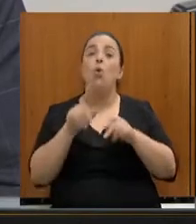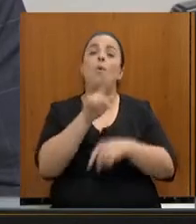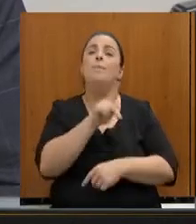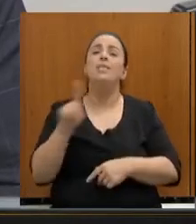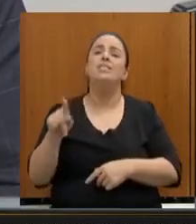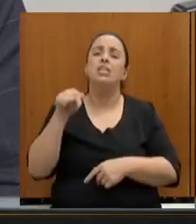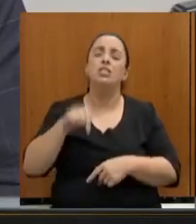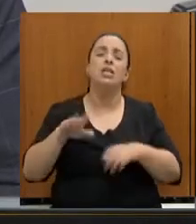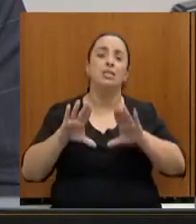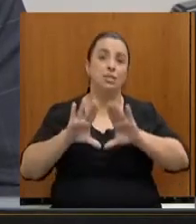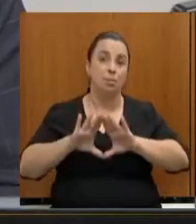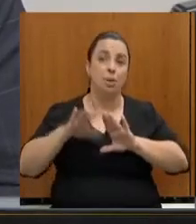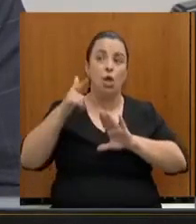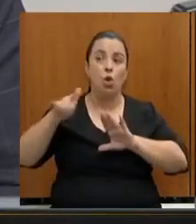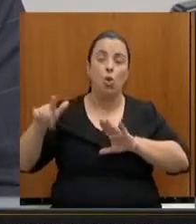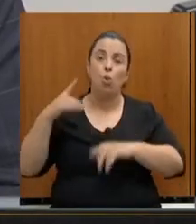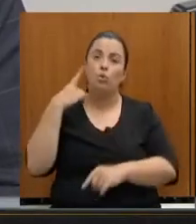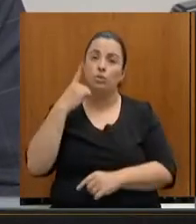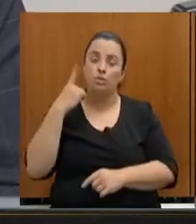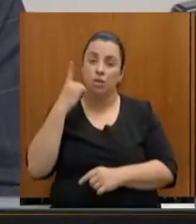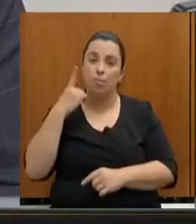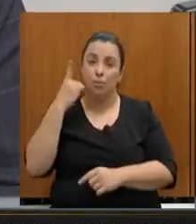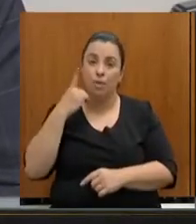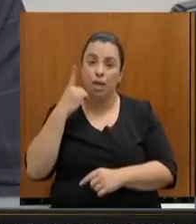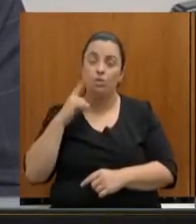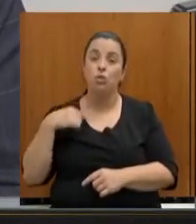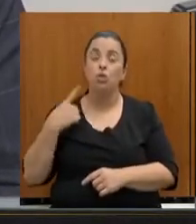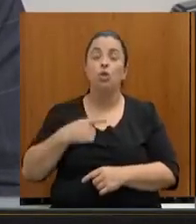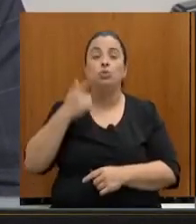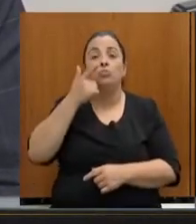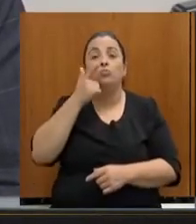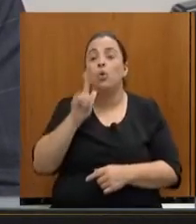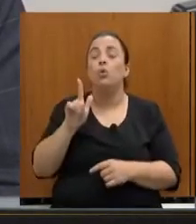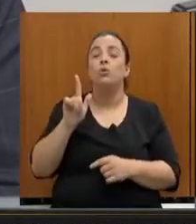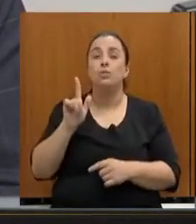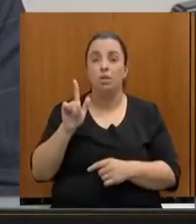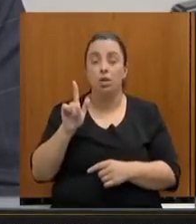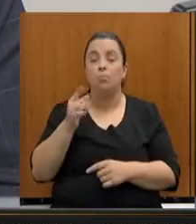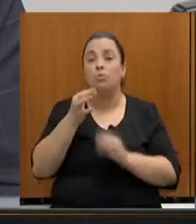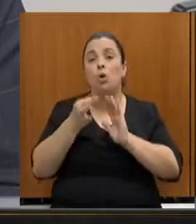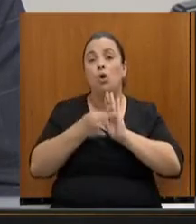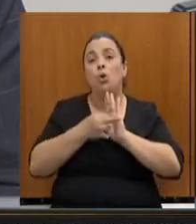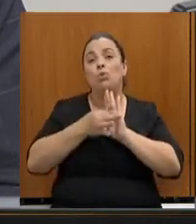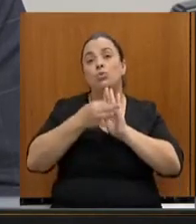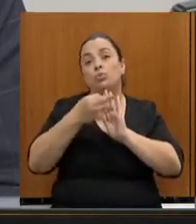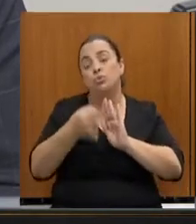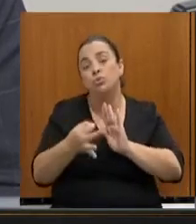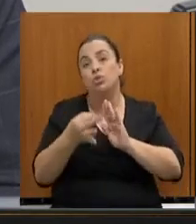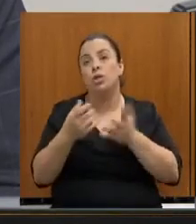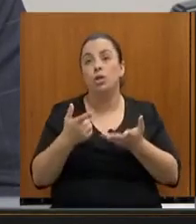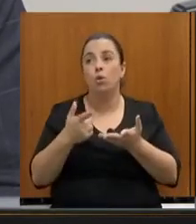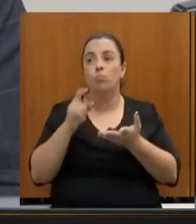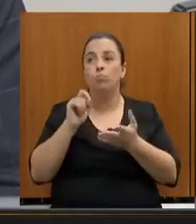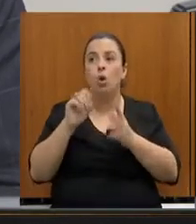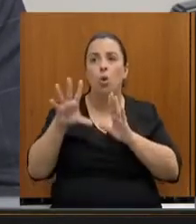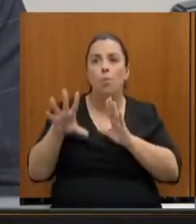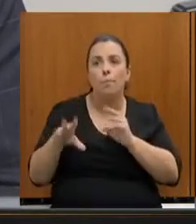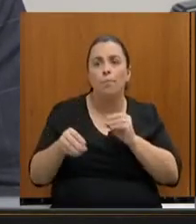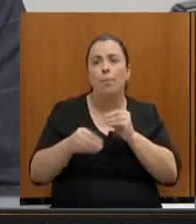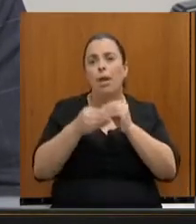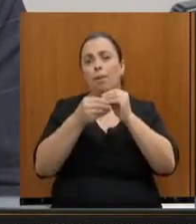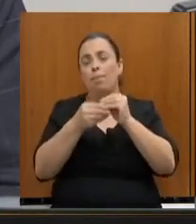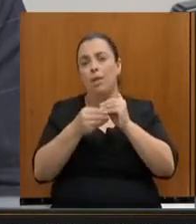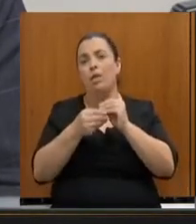os demais deputados nós conseguimos é sugerir aí uma emenda bom